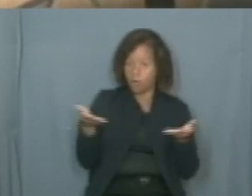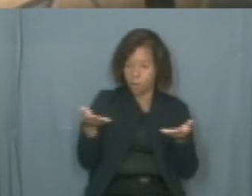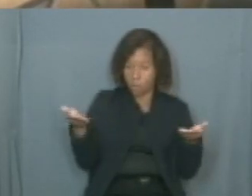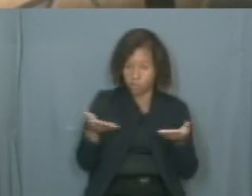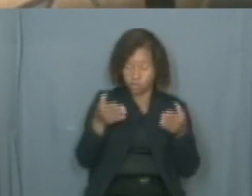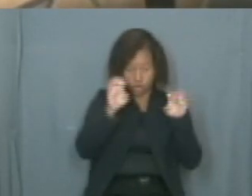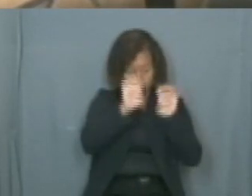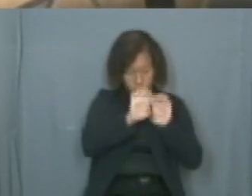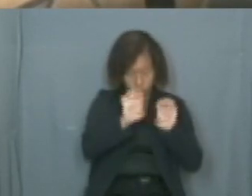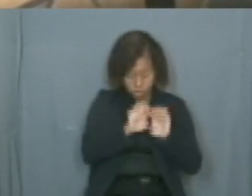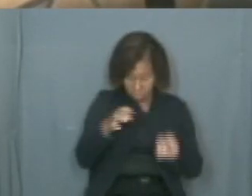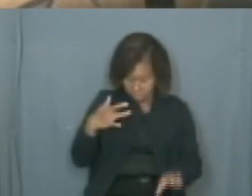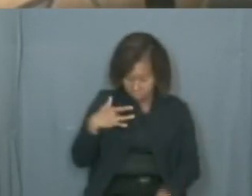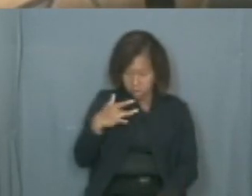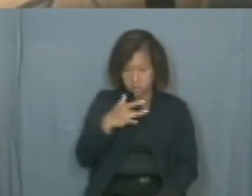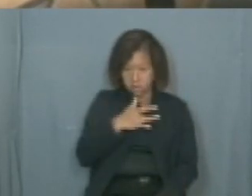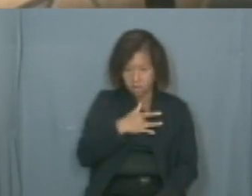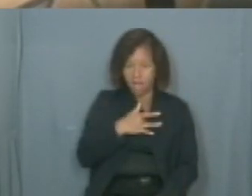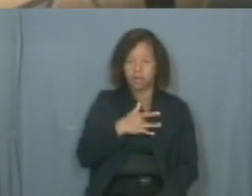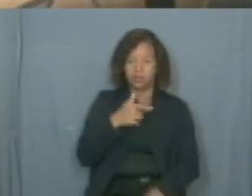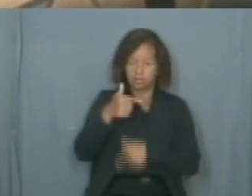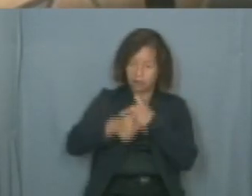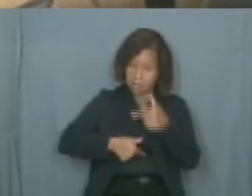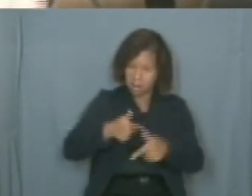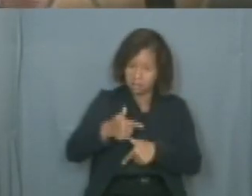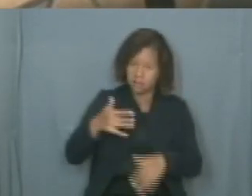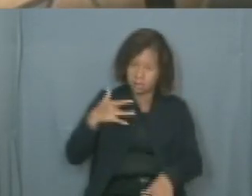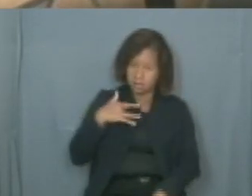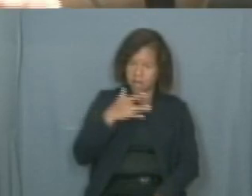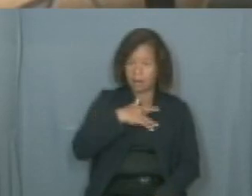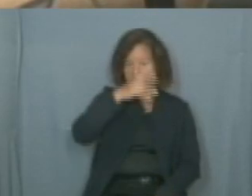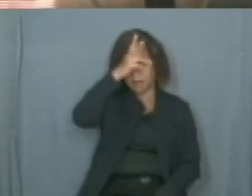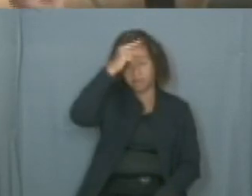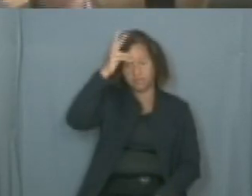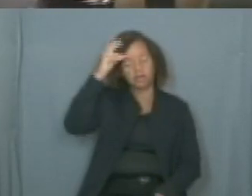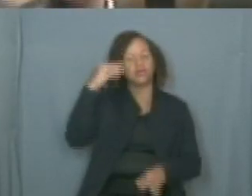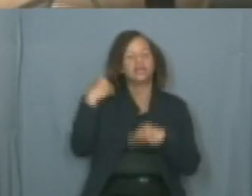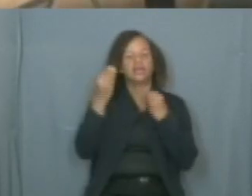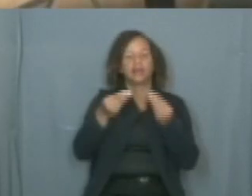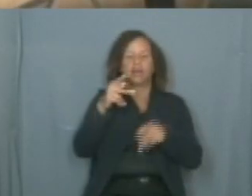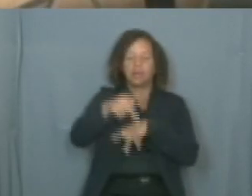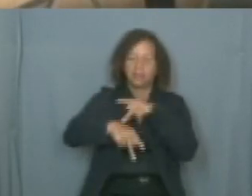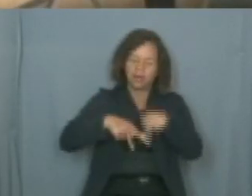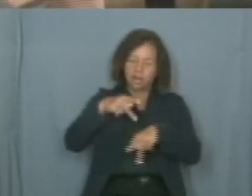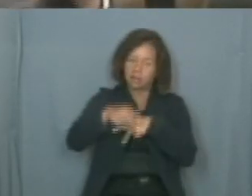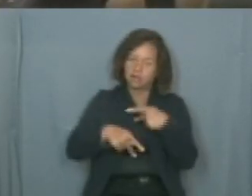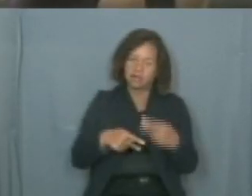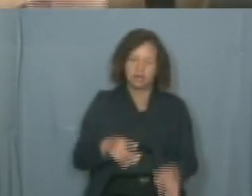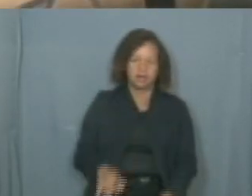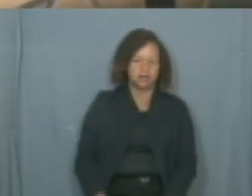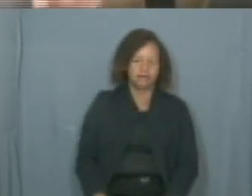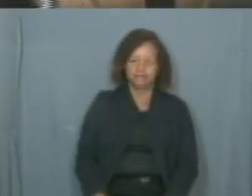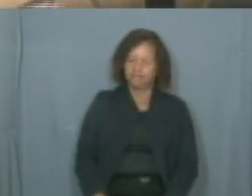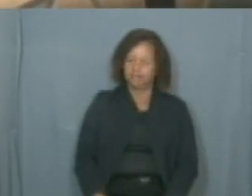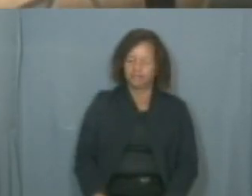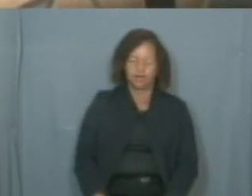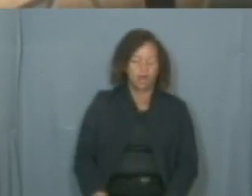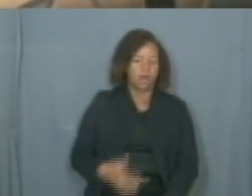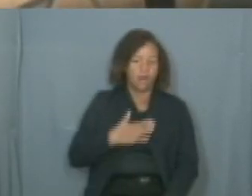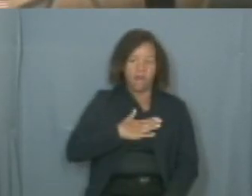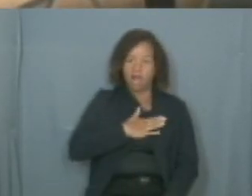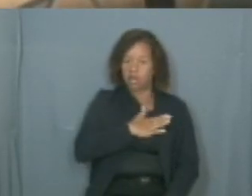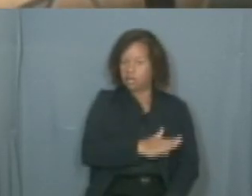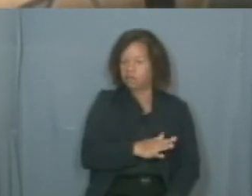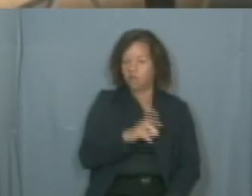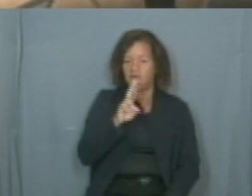a estrutura de saúde, a prestação de serviço de saúde que a prefeitura entrega para a população é ridícula.